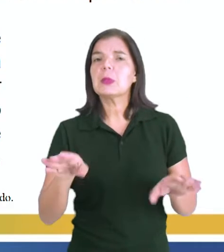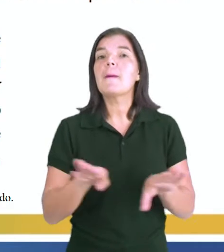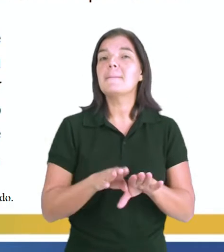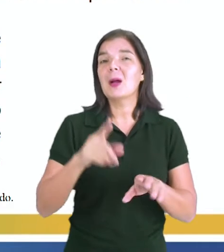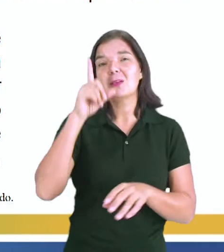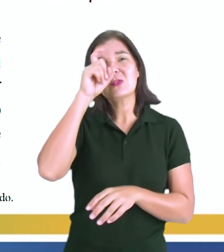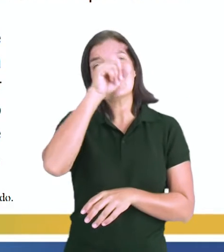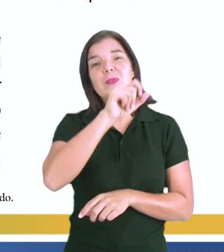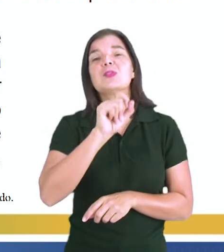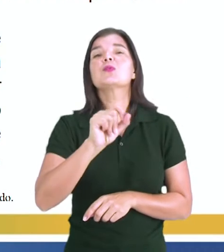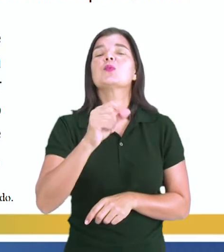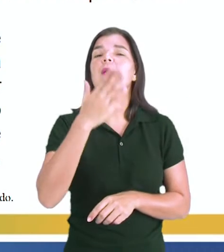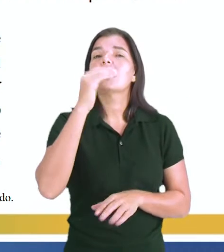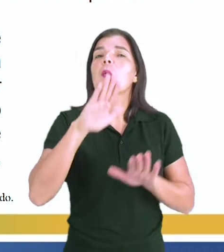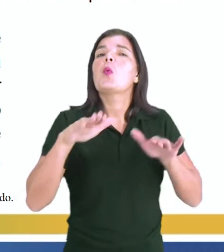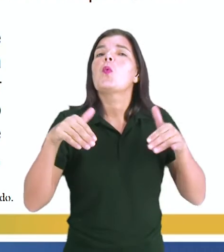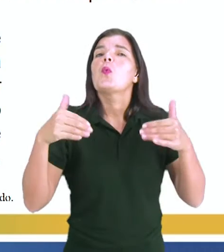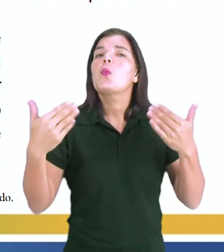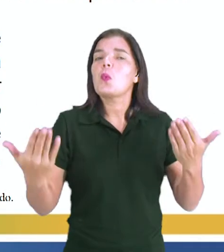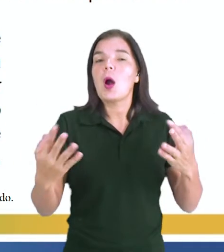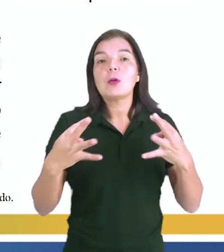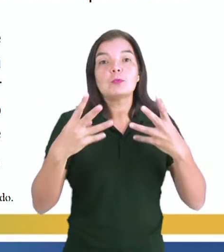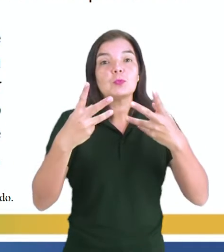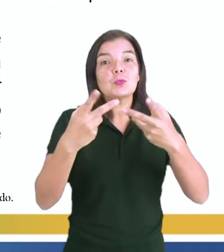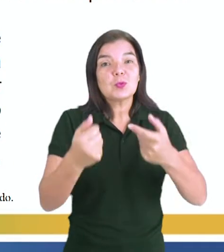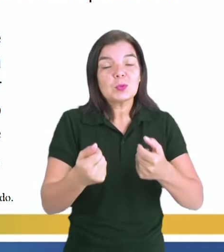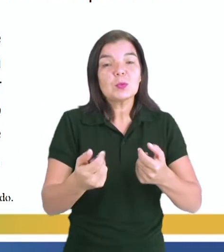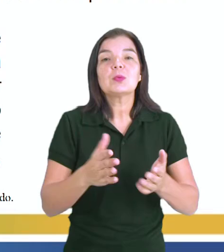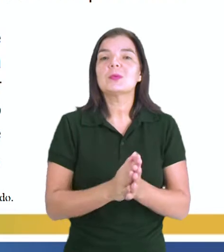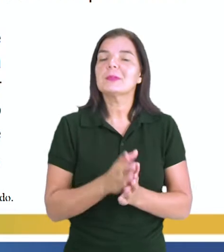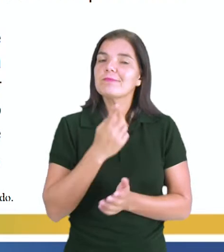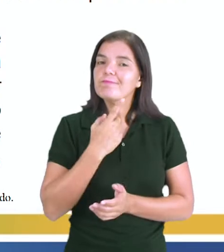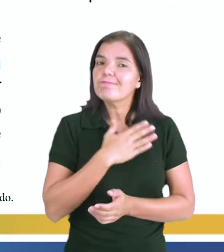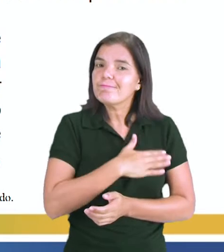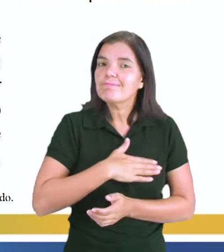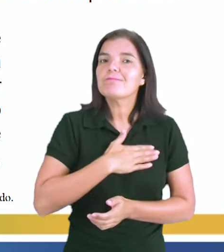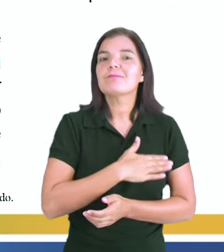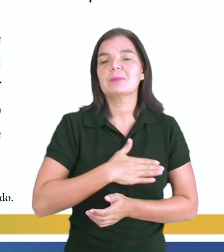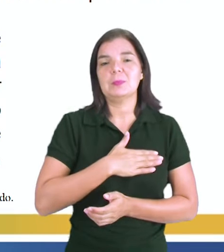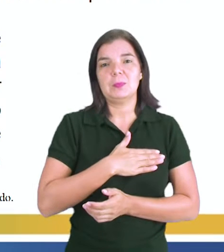O difícil é saber qual, dentre todas, é aquela em que a gente gosta